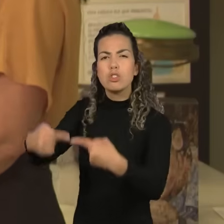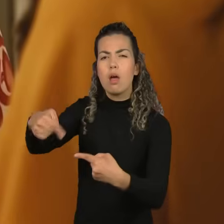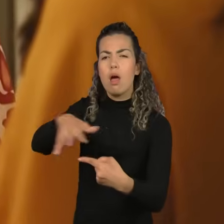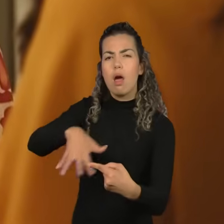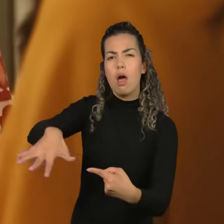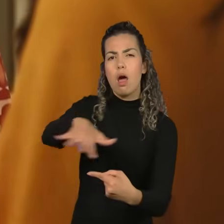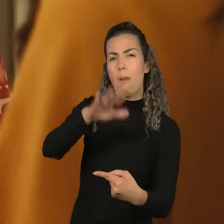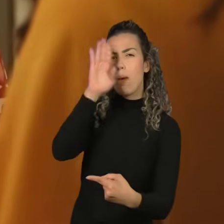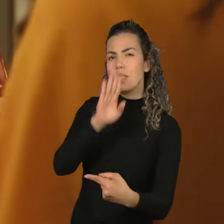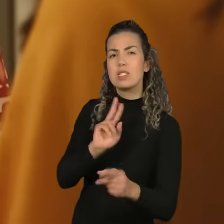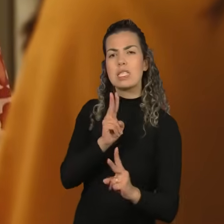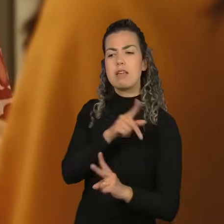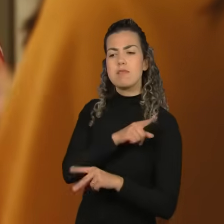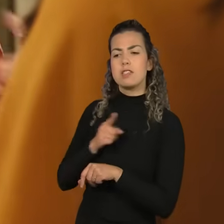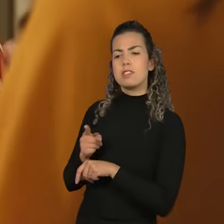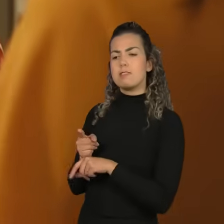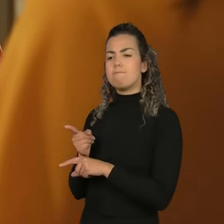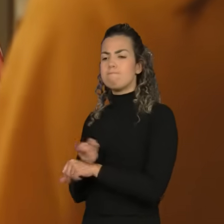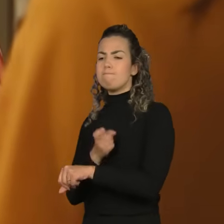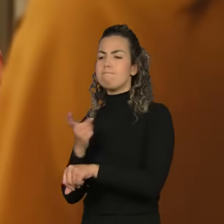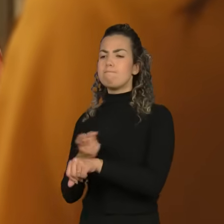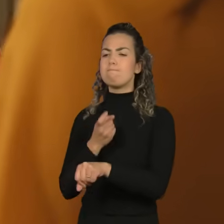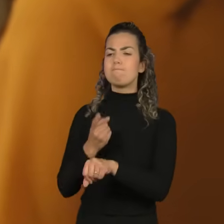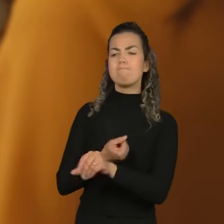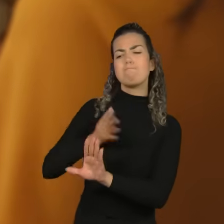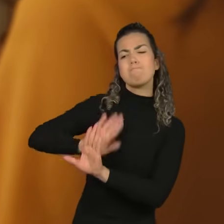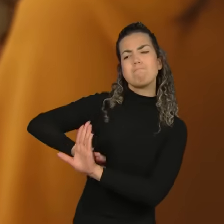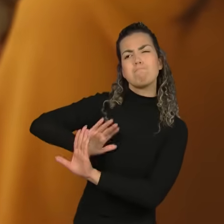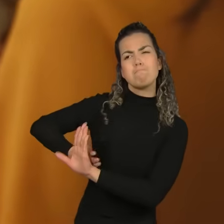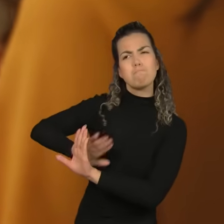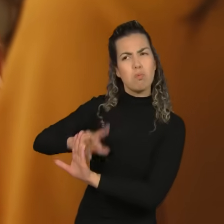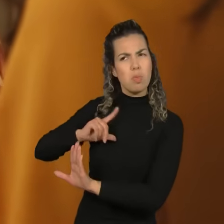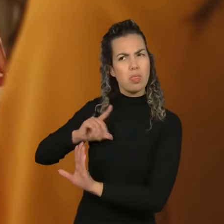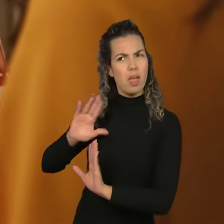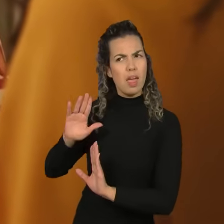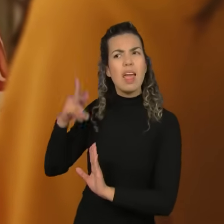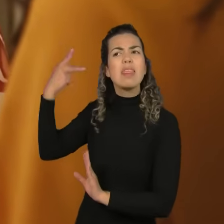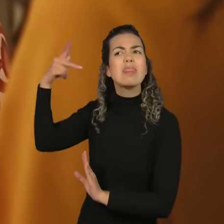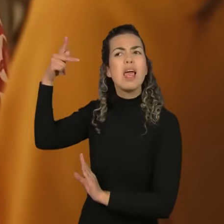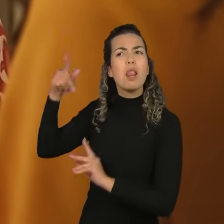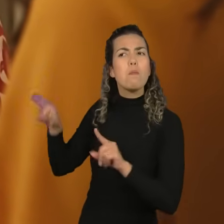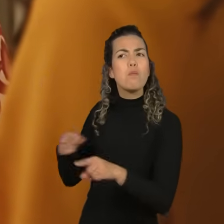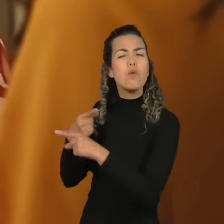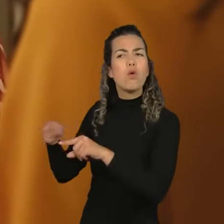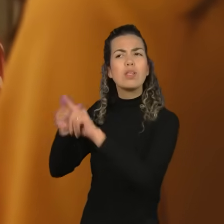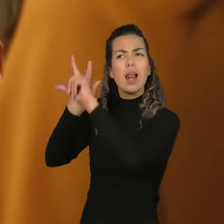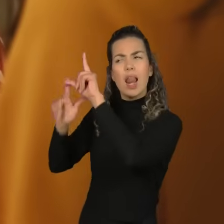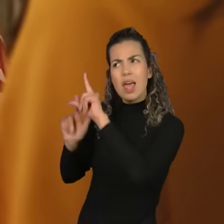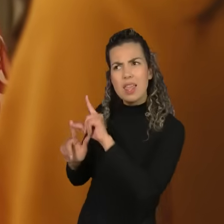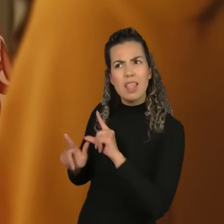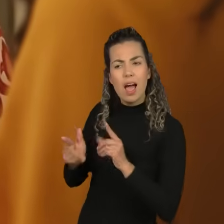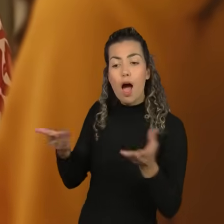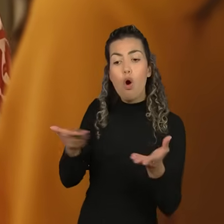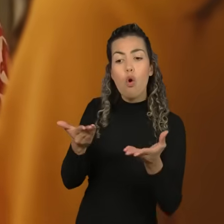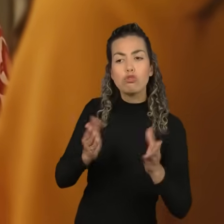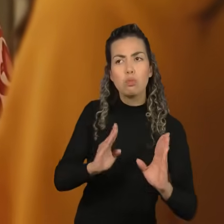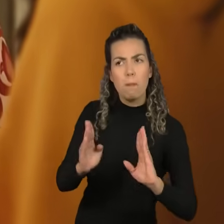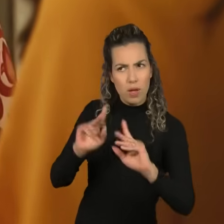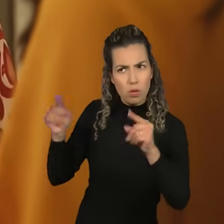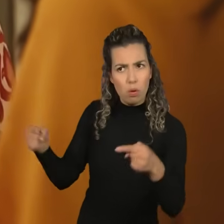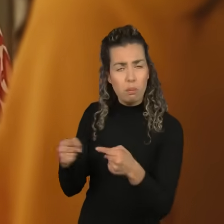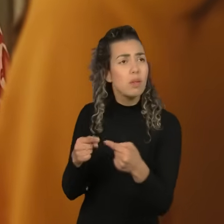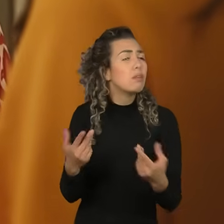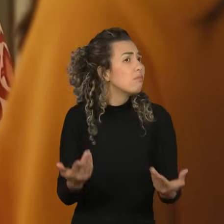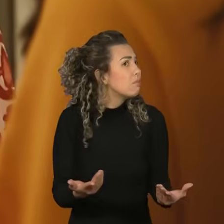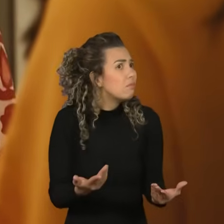muito. E você acha que as letras dele ainda conversam com os dias de hoje? Até hoje está tudo muito atual. Eu ainda não vi uma letra dele